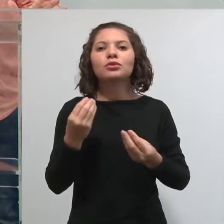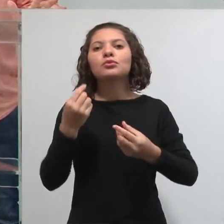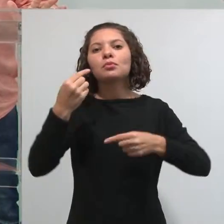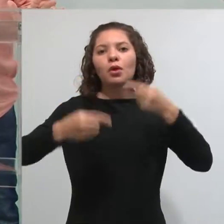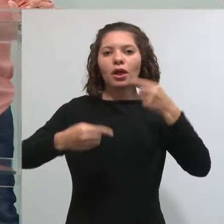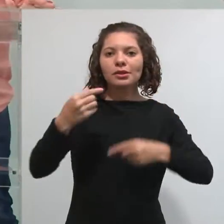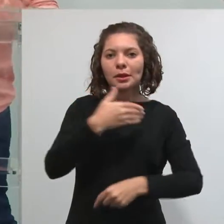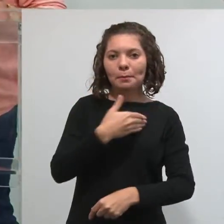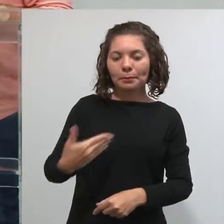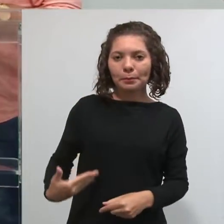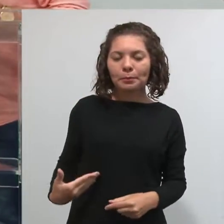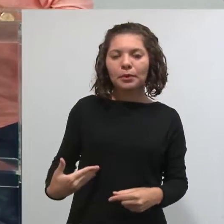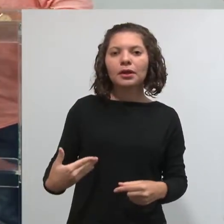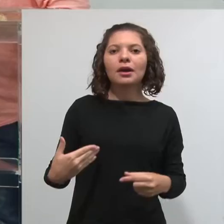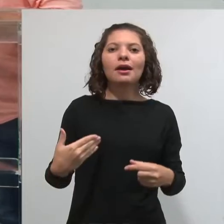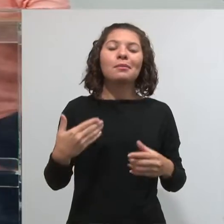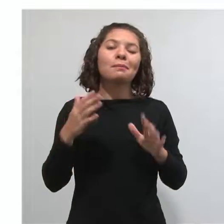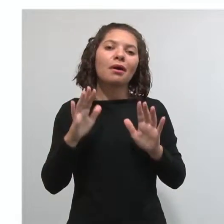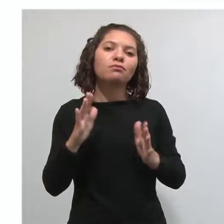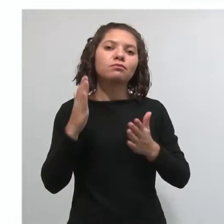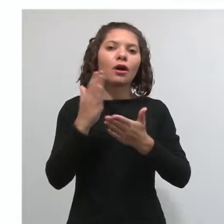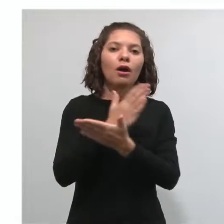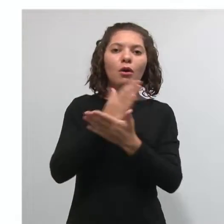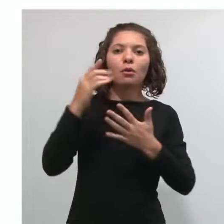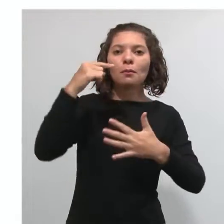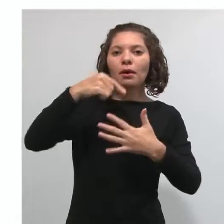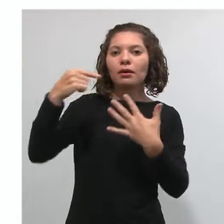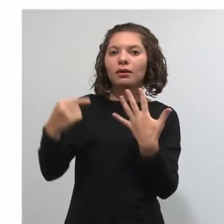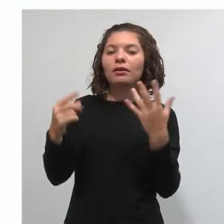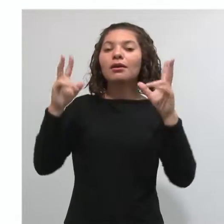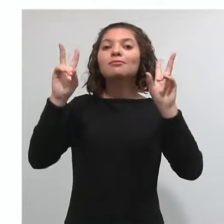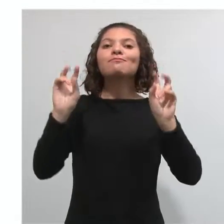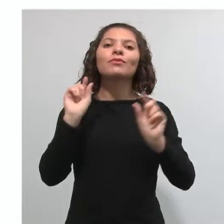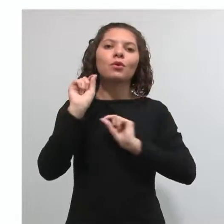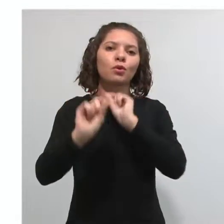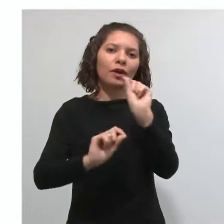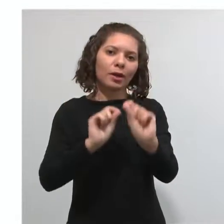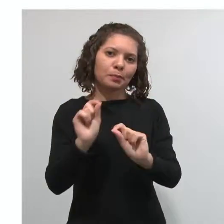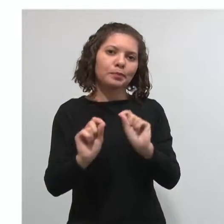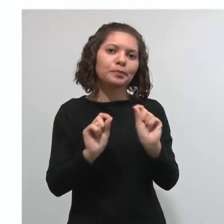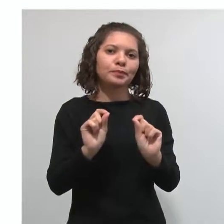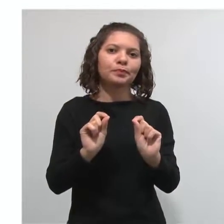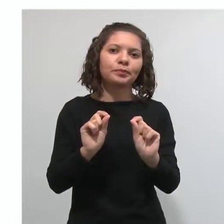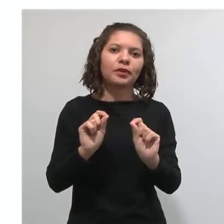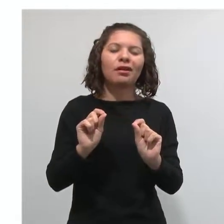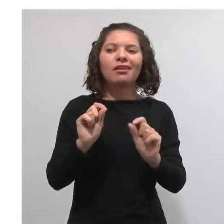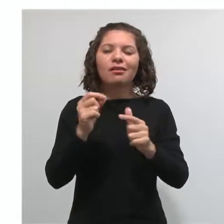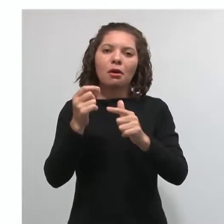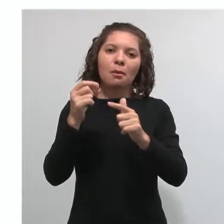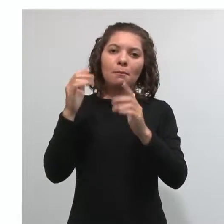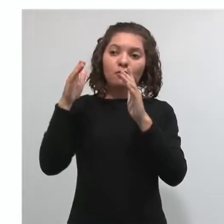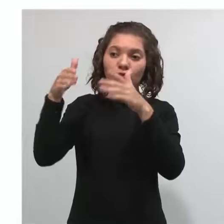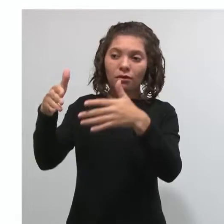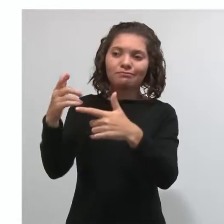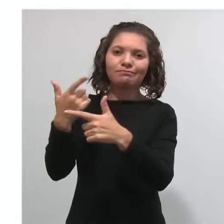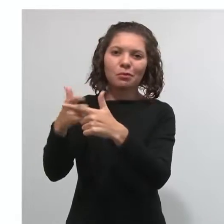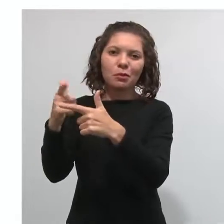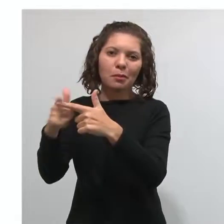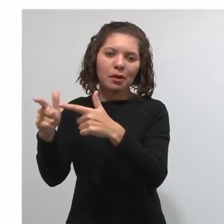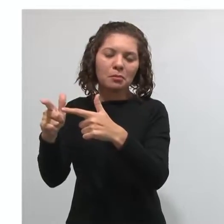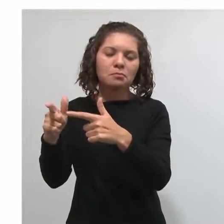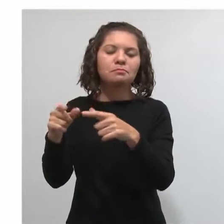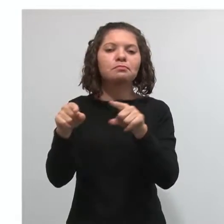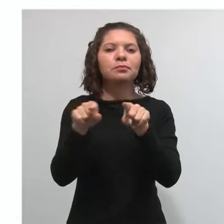ciclo, ok? Algumas delas versam sobre, né, a percepção e definição de problemas, a formação